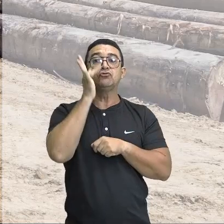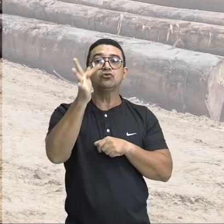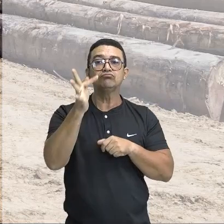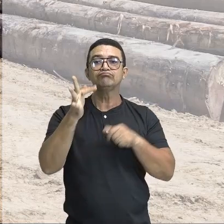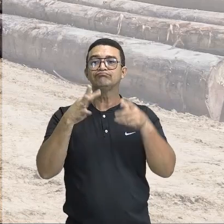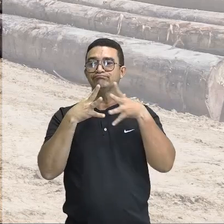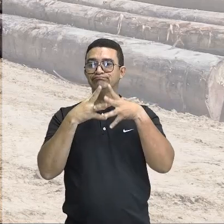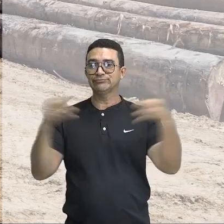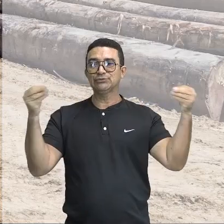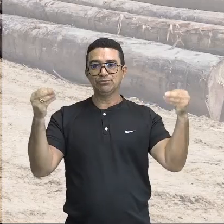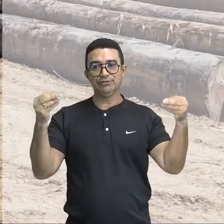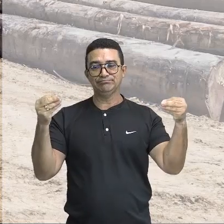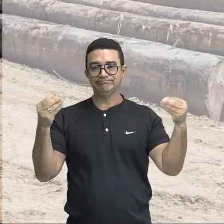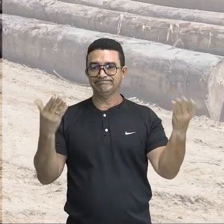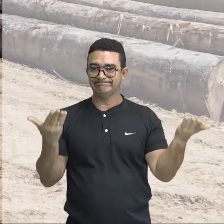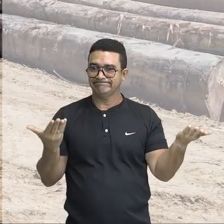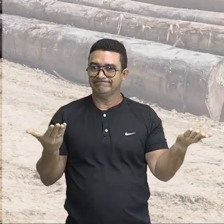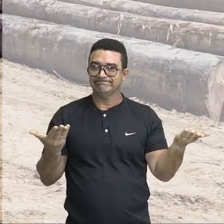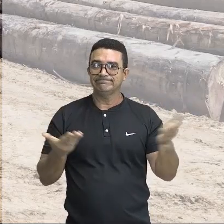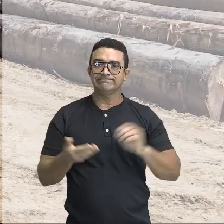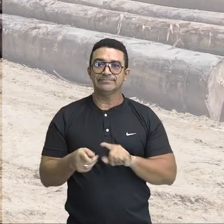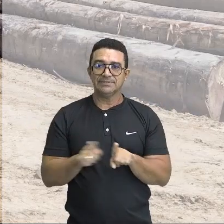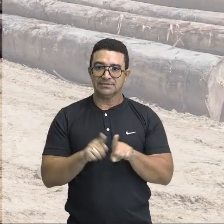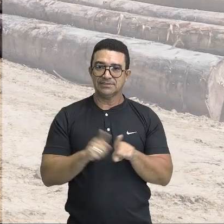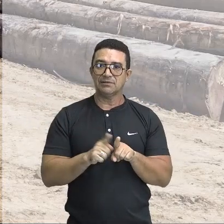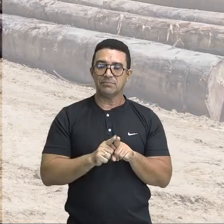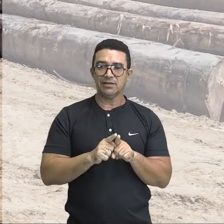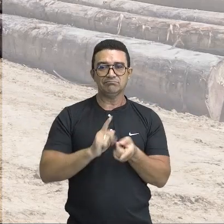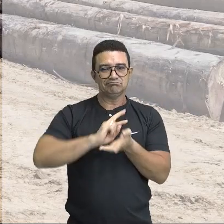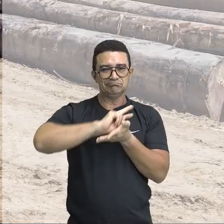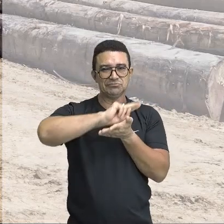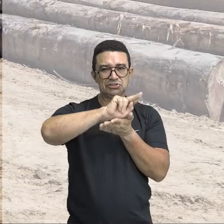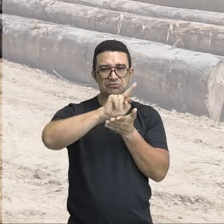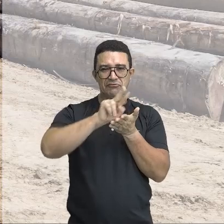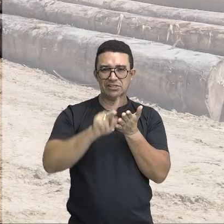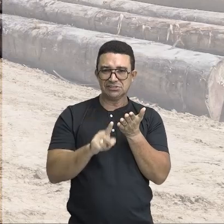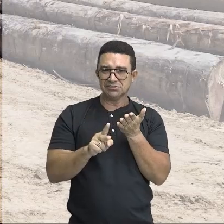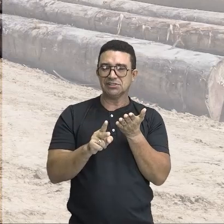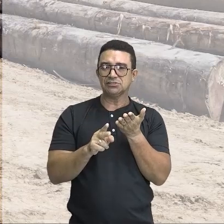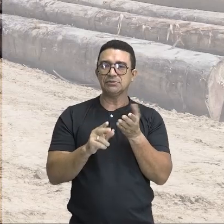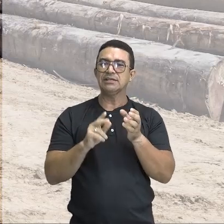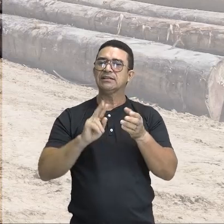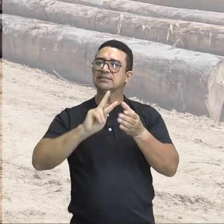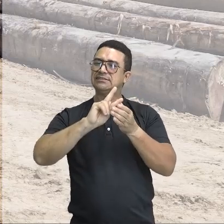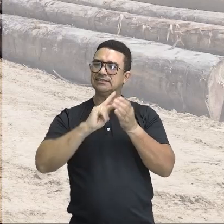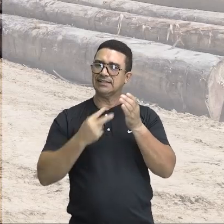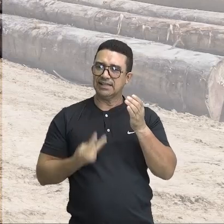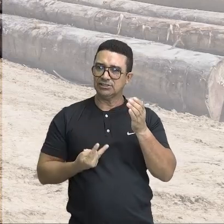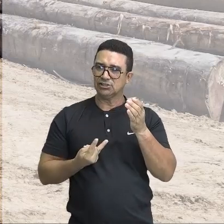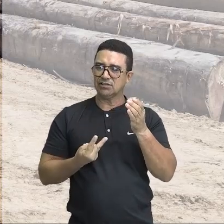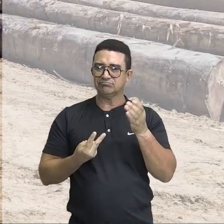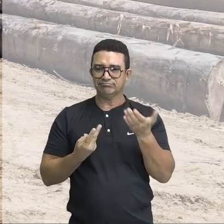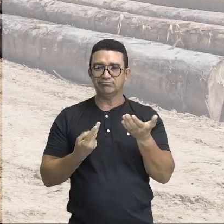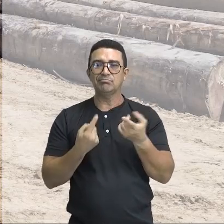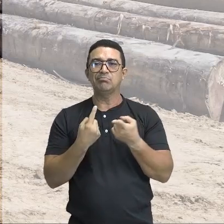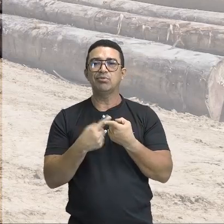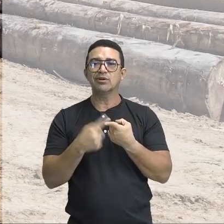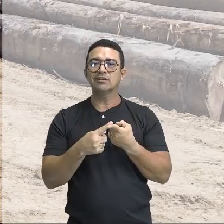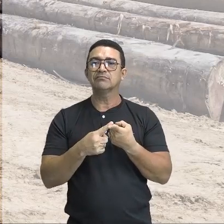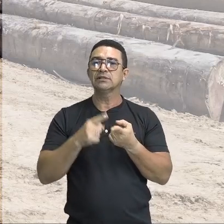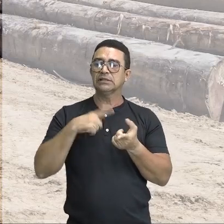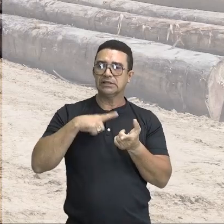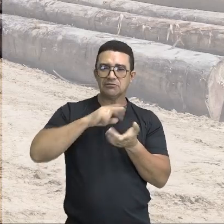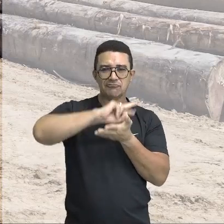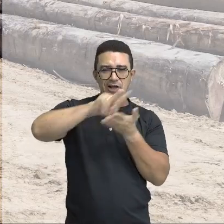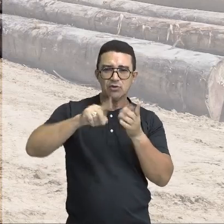pode ocorrer o quê? A perda de diversidade genética, gente. Por quê? Vão existir